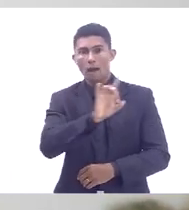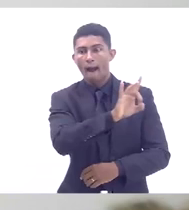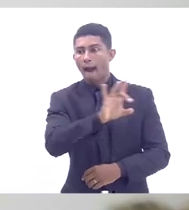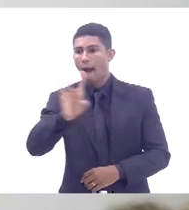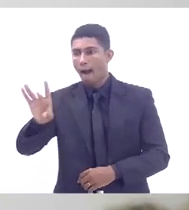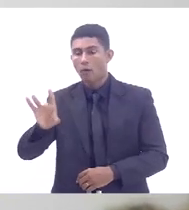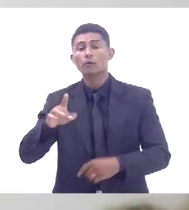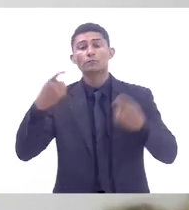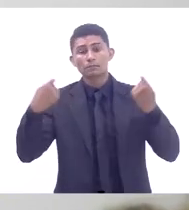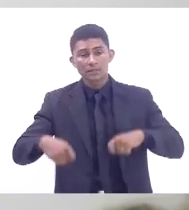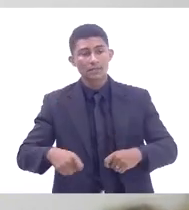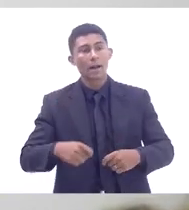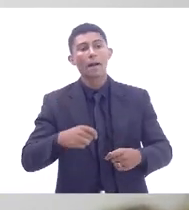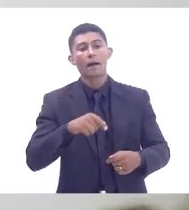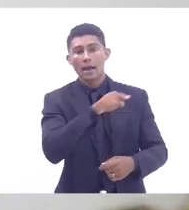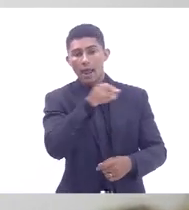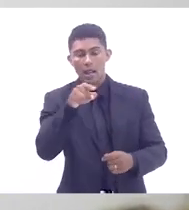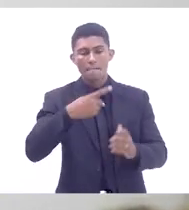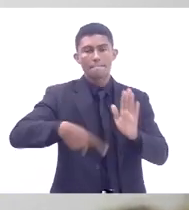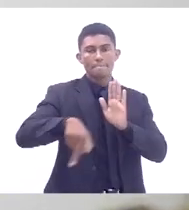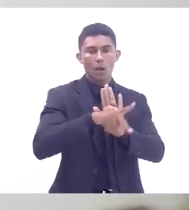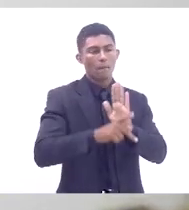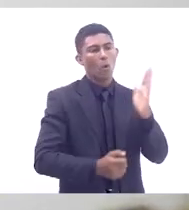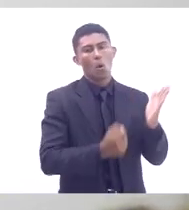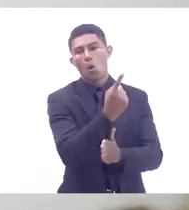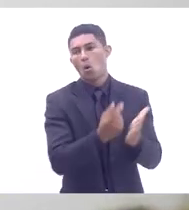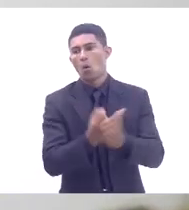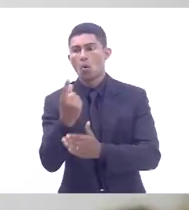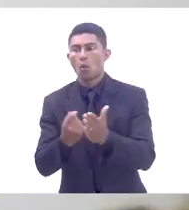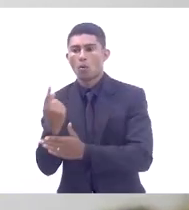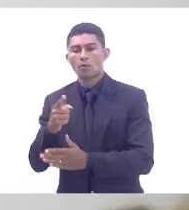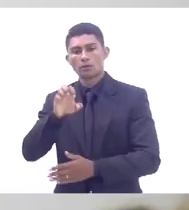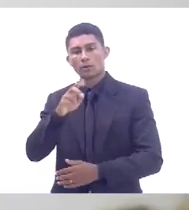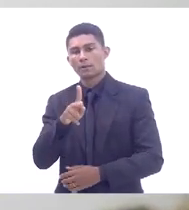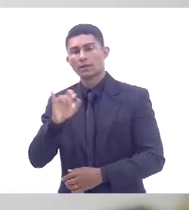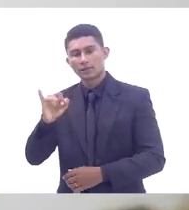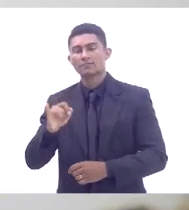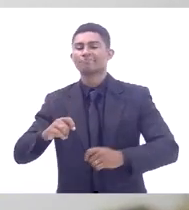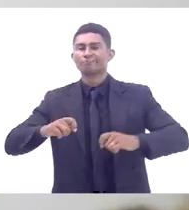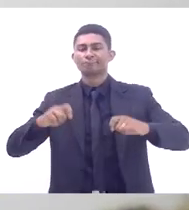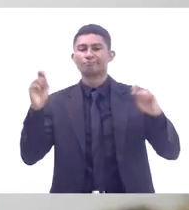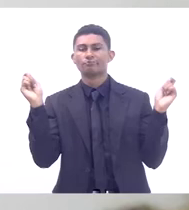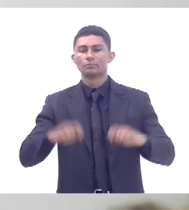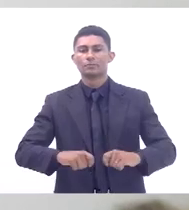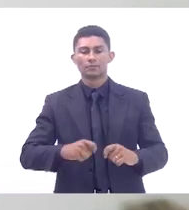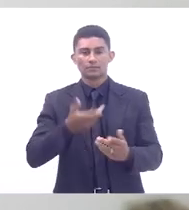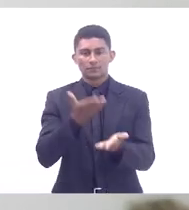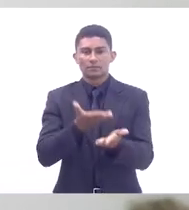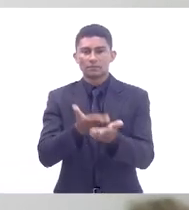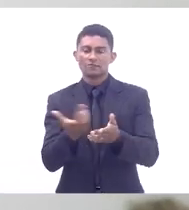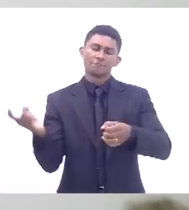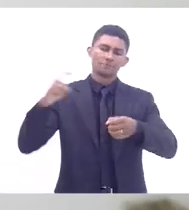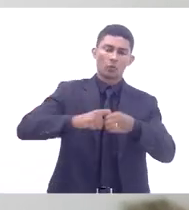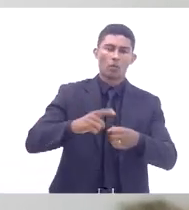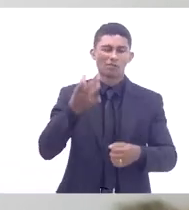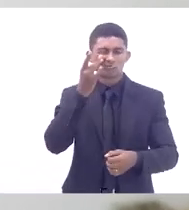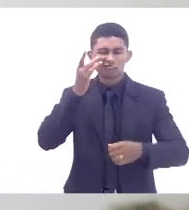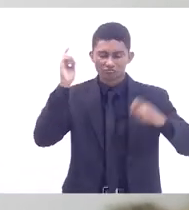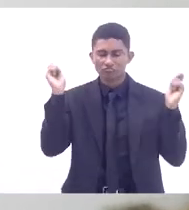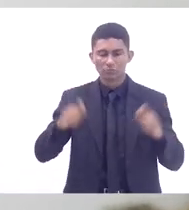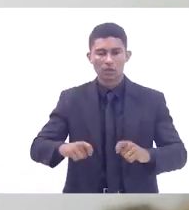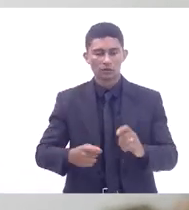auxílio que foi concedido seria o suficiente para o retorno das atividades né